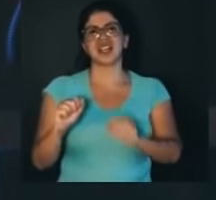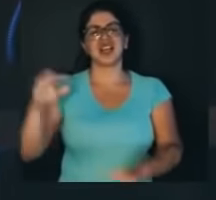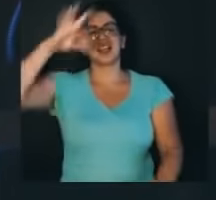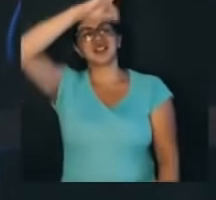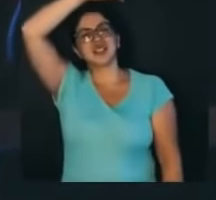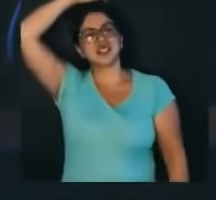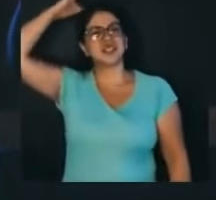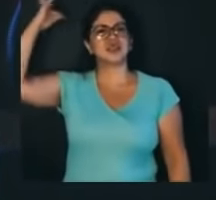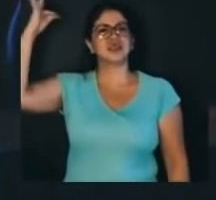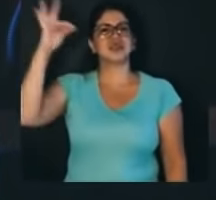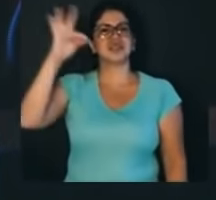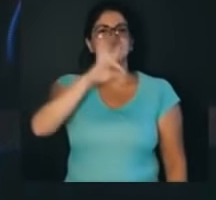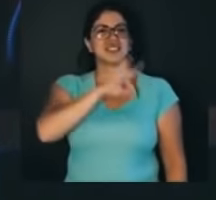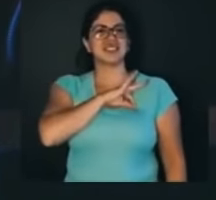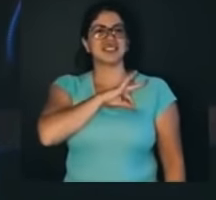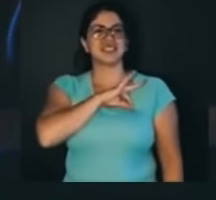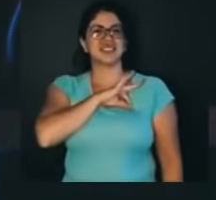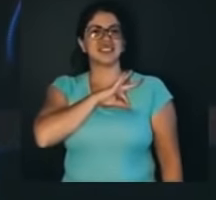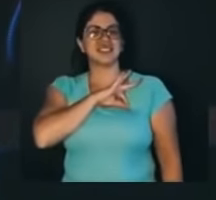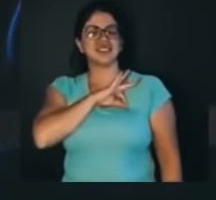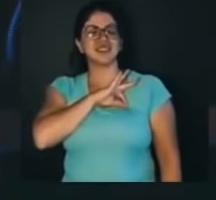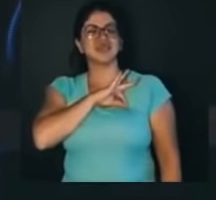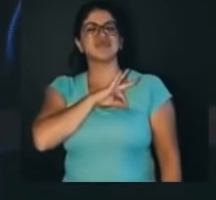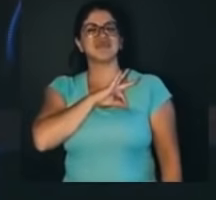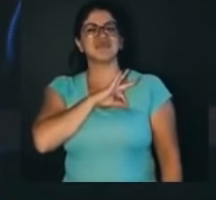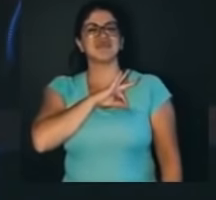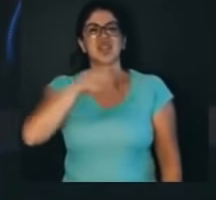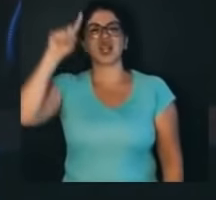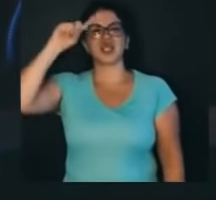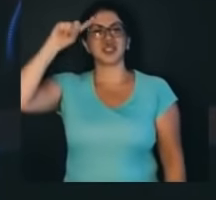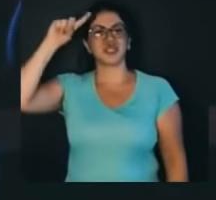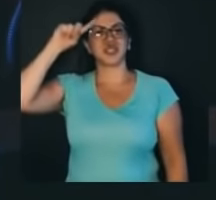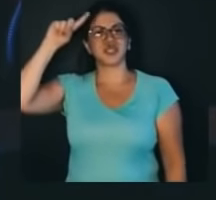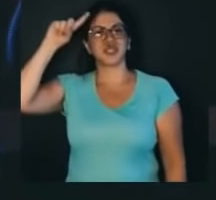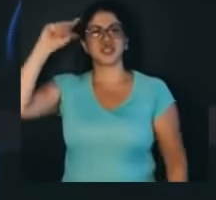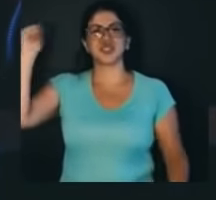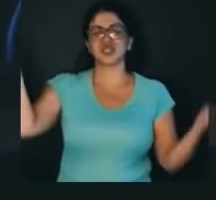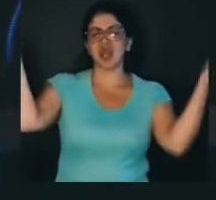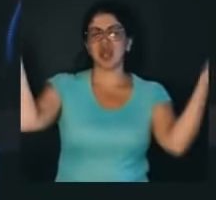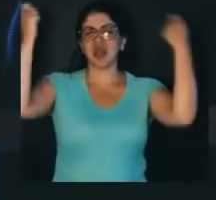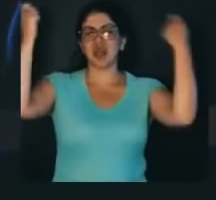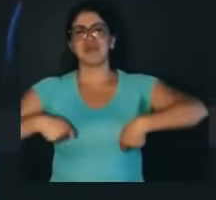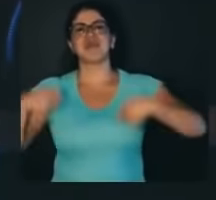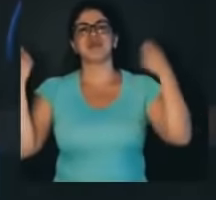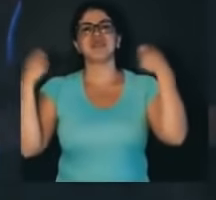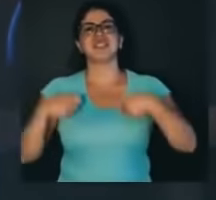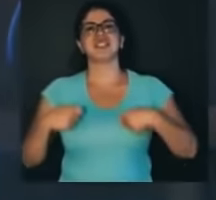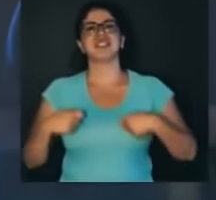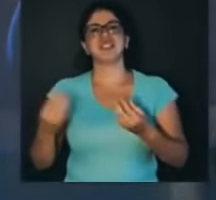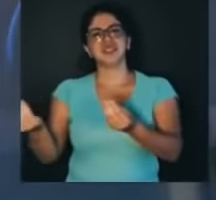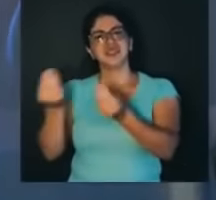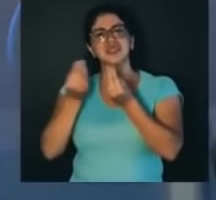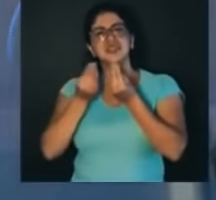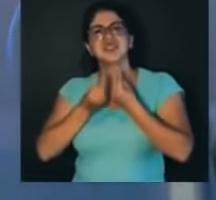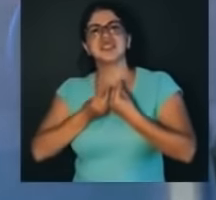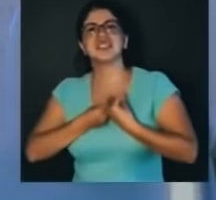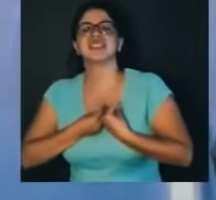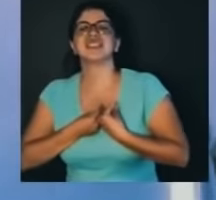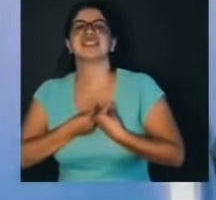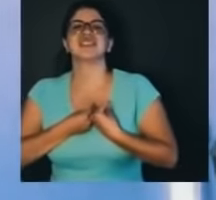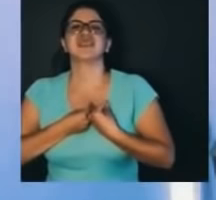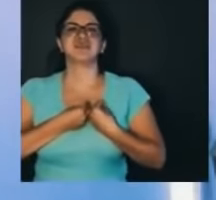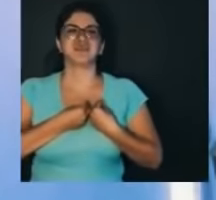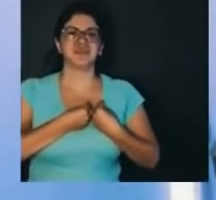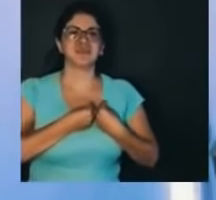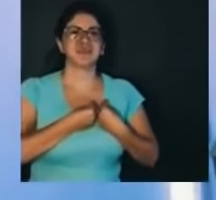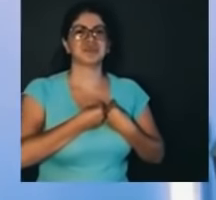para te capacitar. O Espírito Santo está contigo todos os dias para te levar além. É importante que